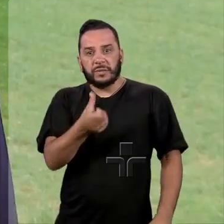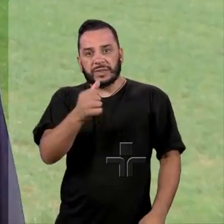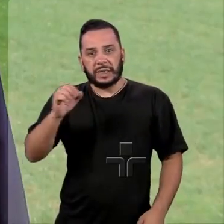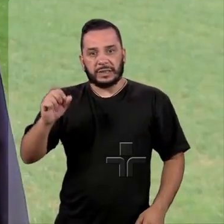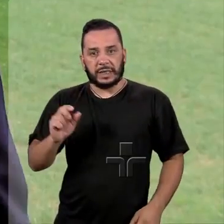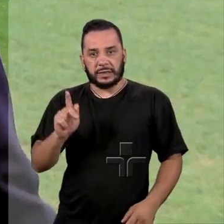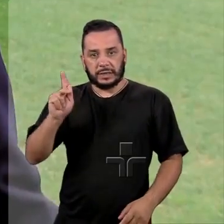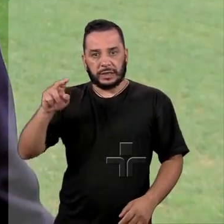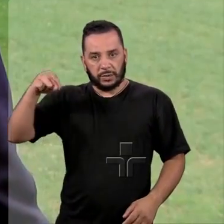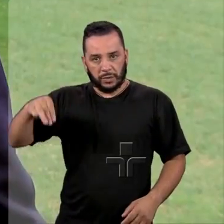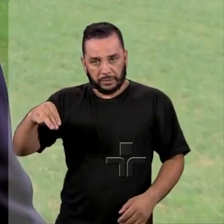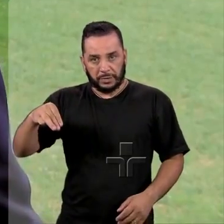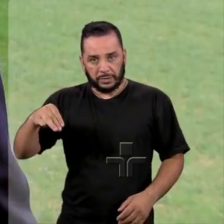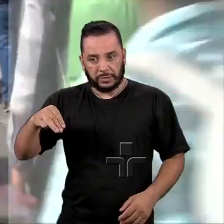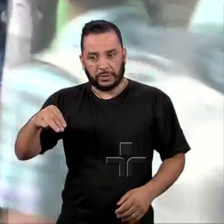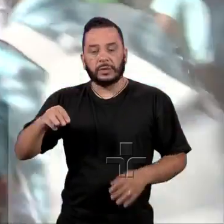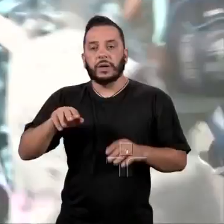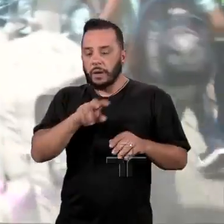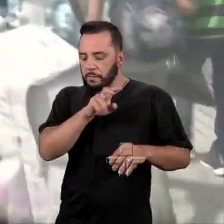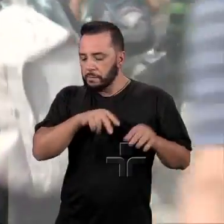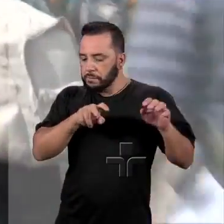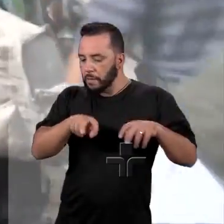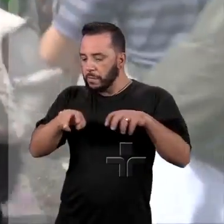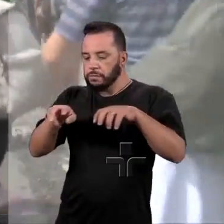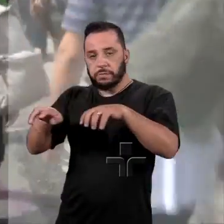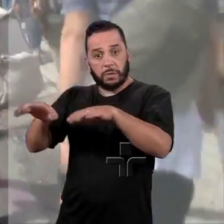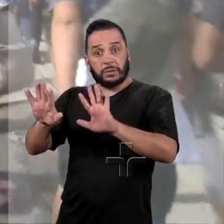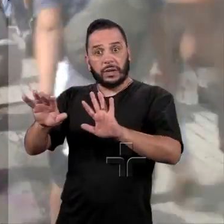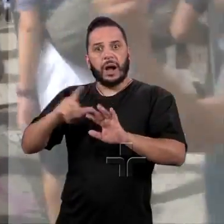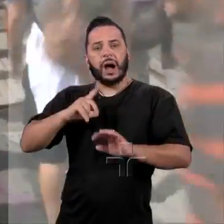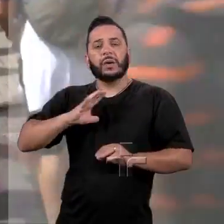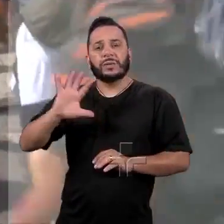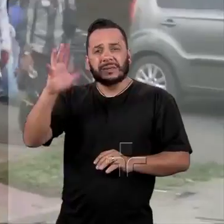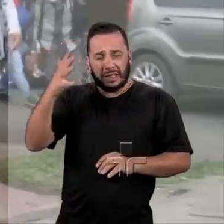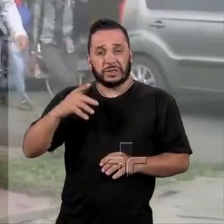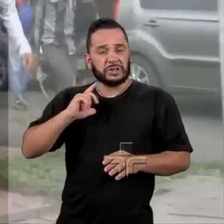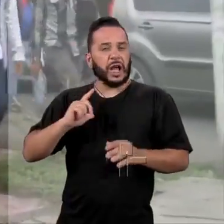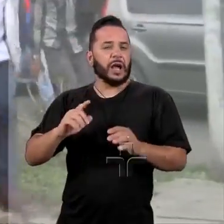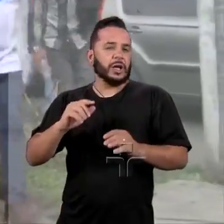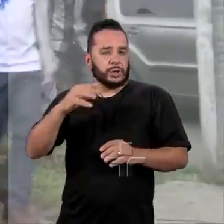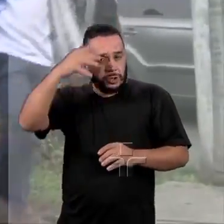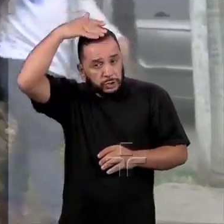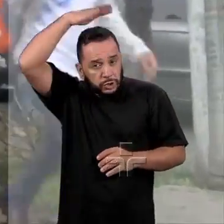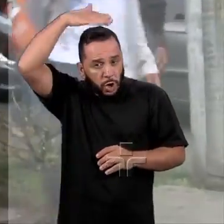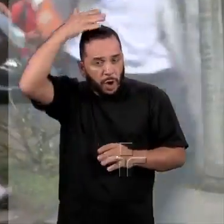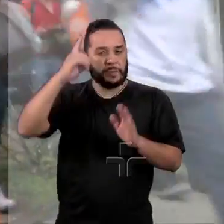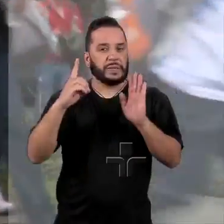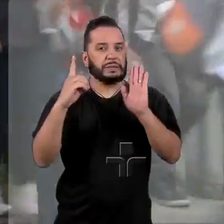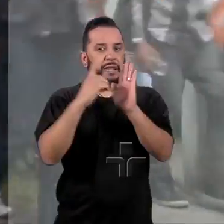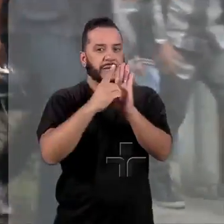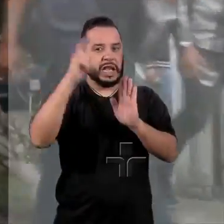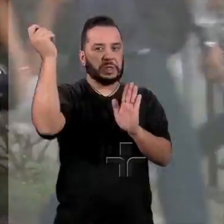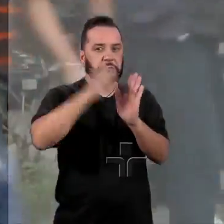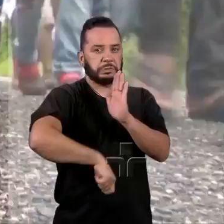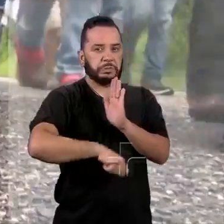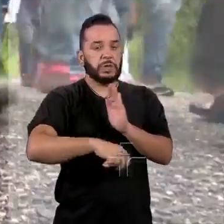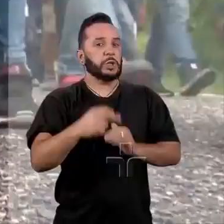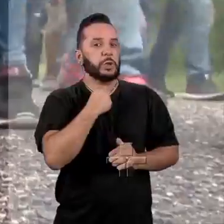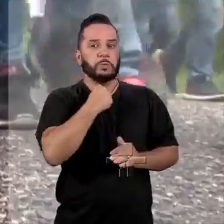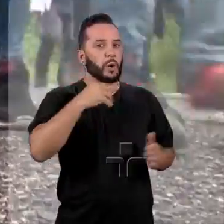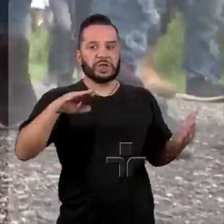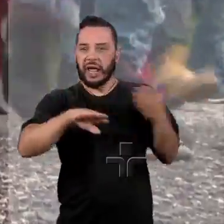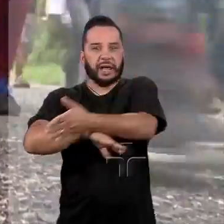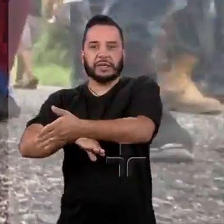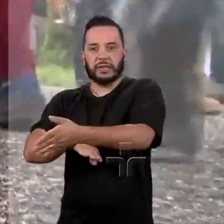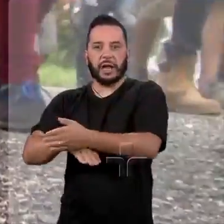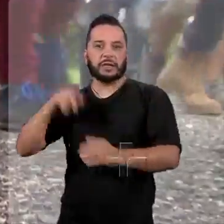presidente americano assinou um decreto que impede a concessão de refúgio para aqueles que cruzarem a fronteira ilegalmente.